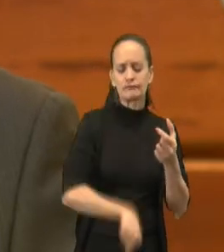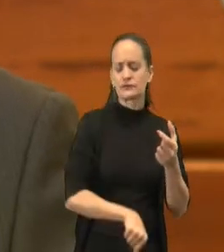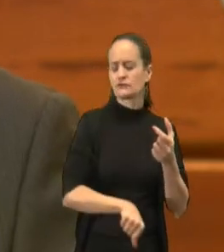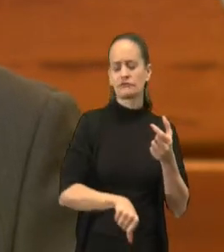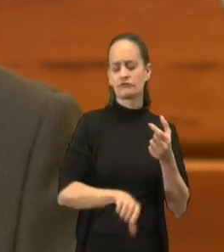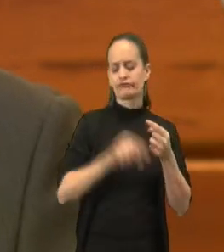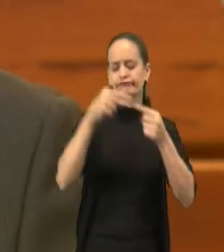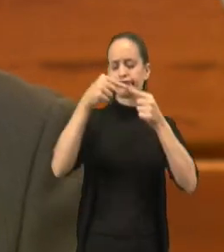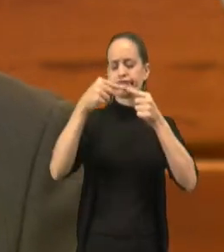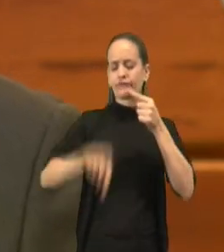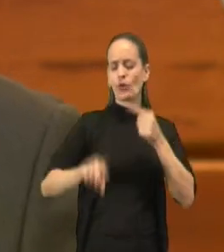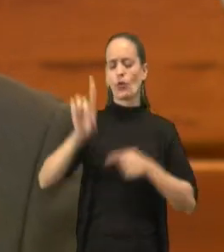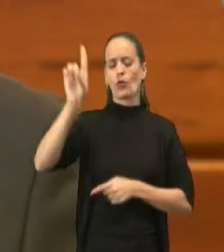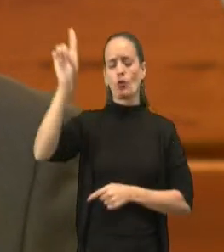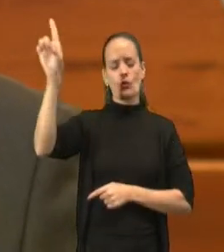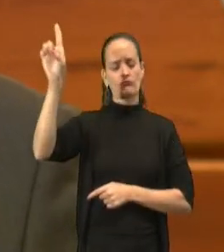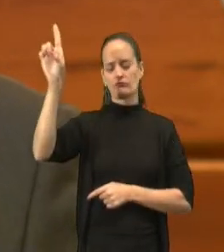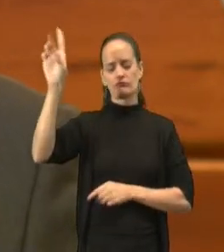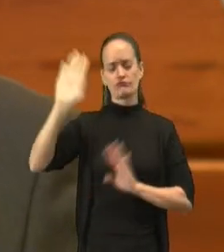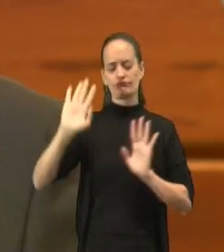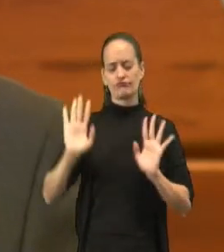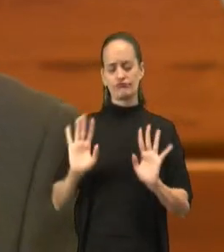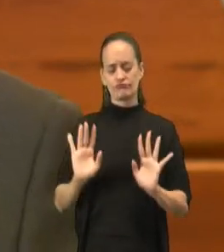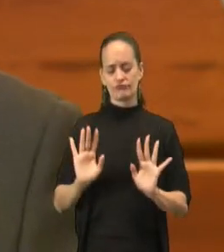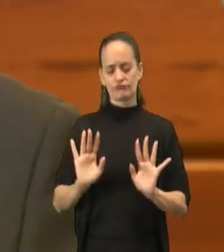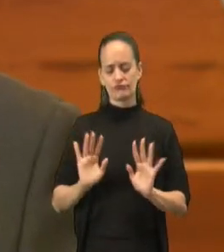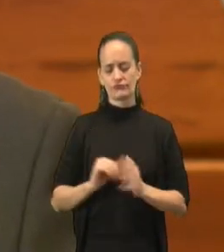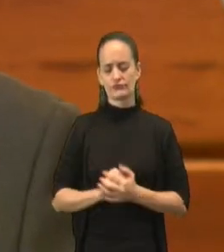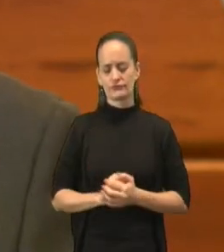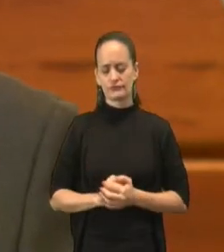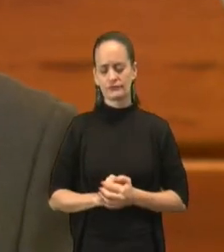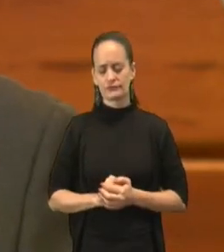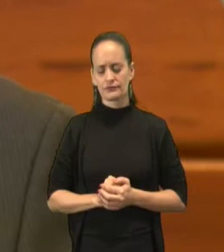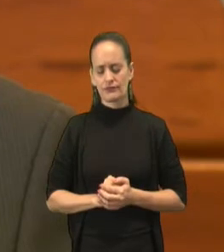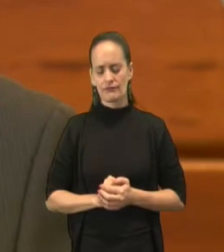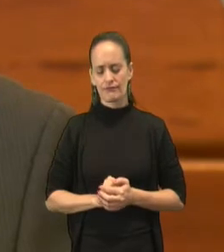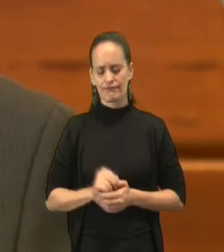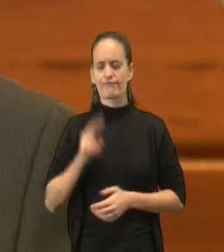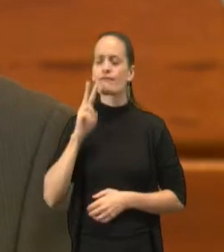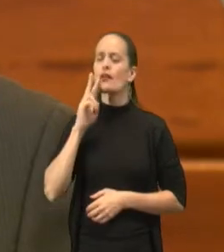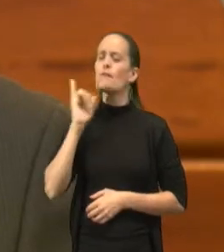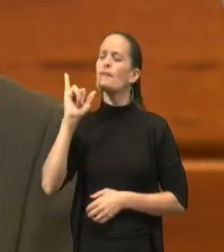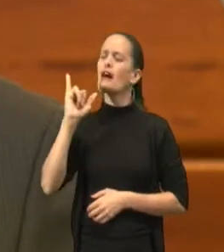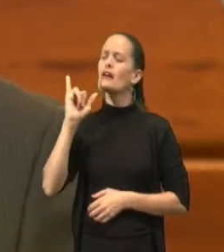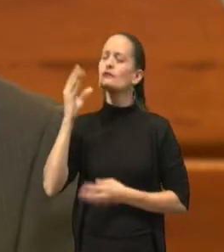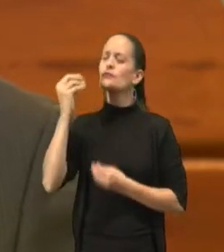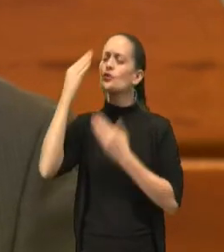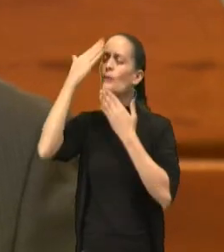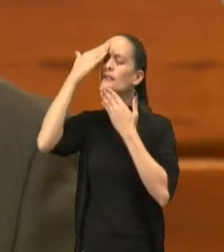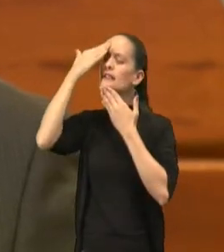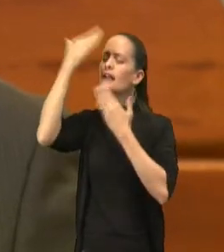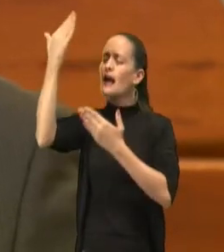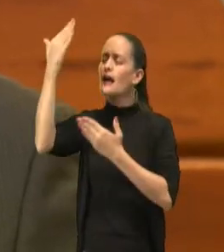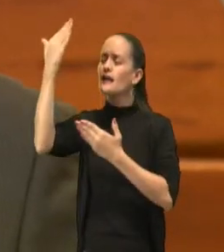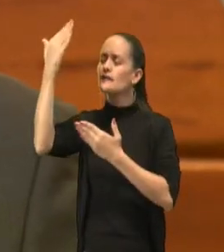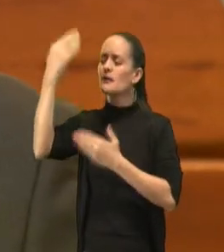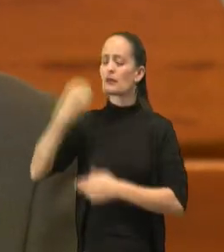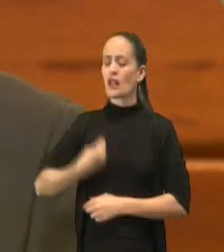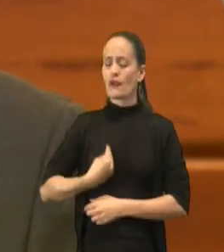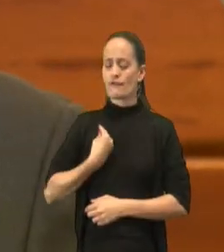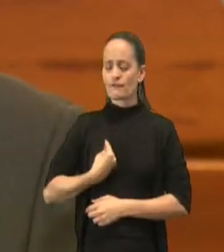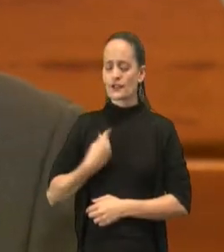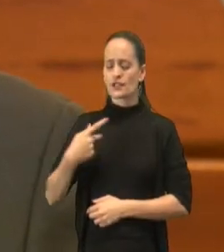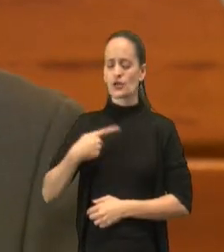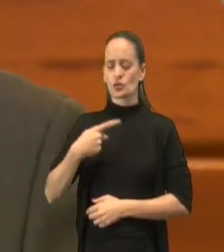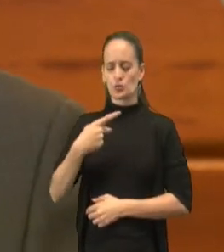não traz crescimento para o Teu reino, Senhor. Ó Pai, muito obrigado, Senhor Deus, pela vida do nosso pastor titular e da